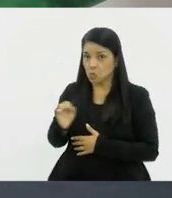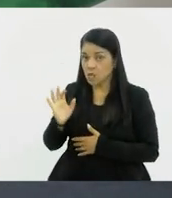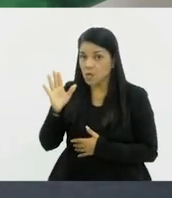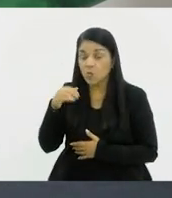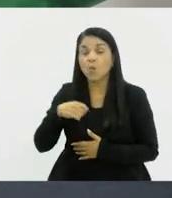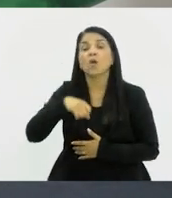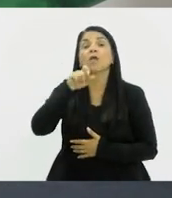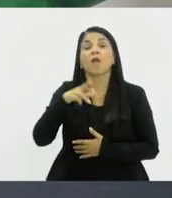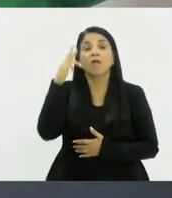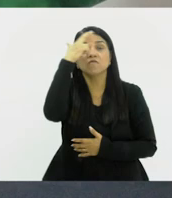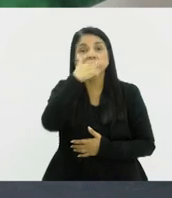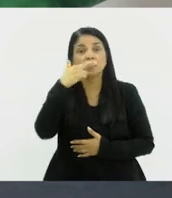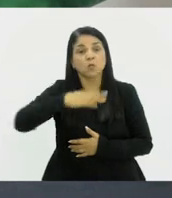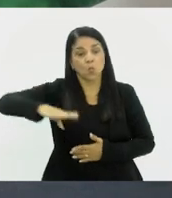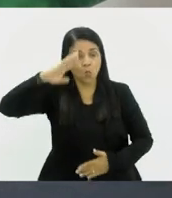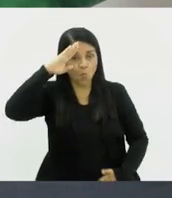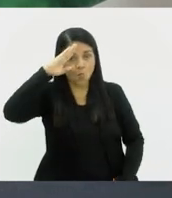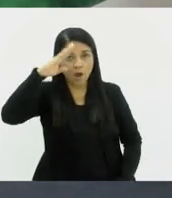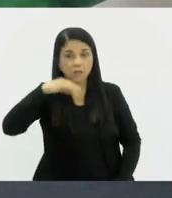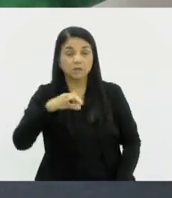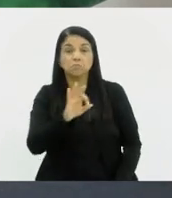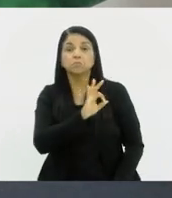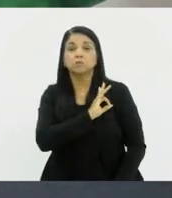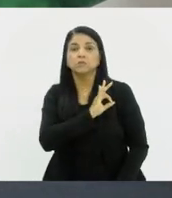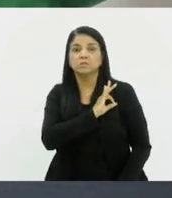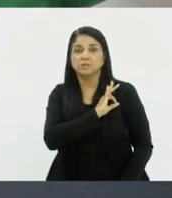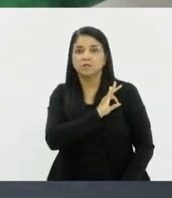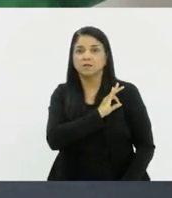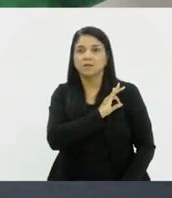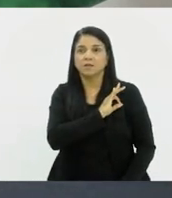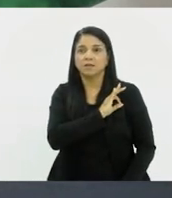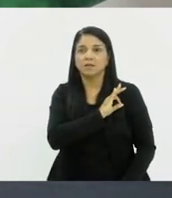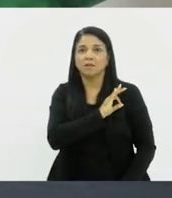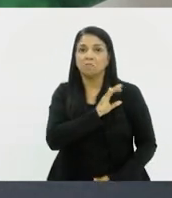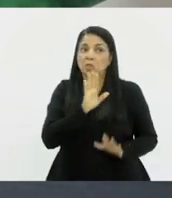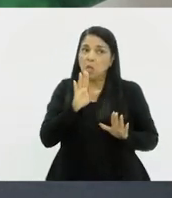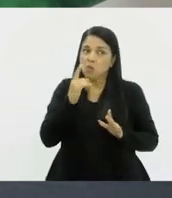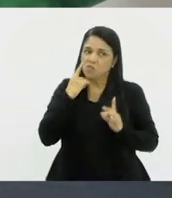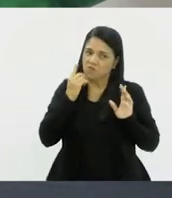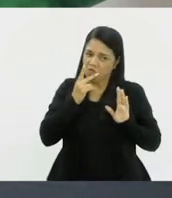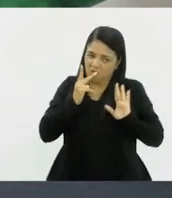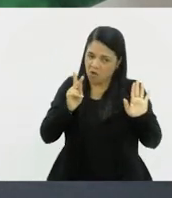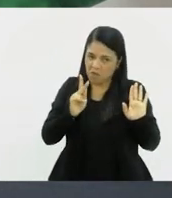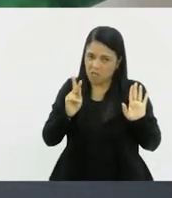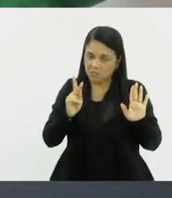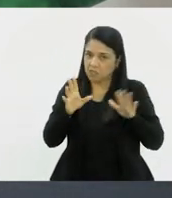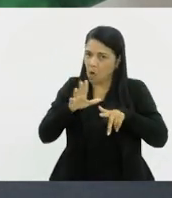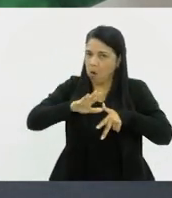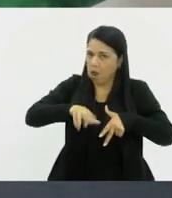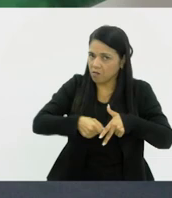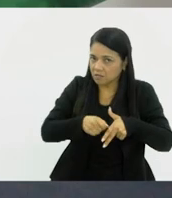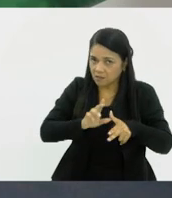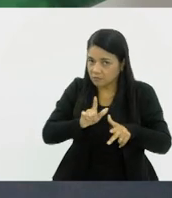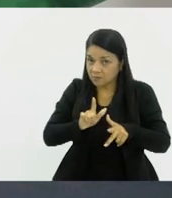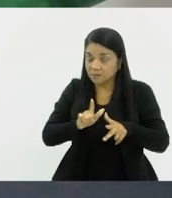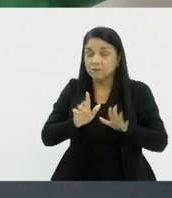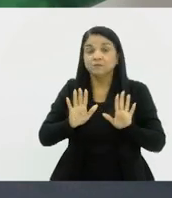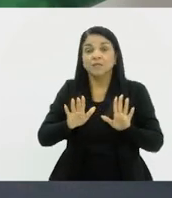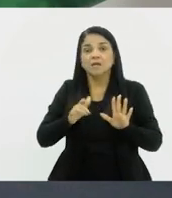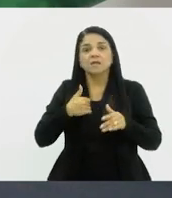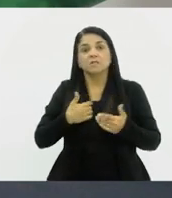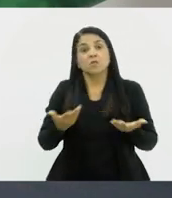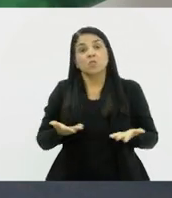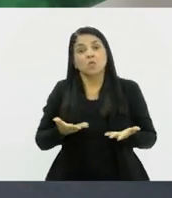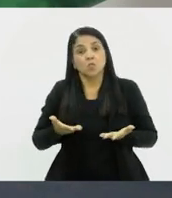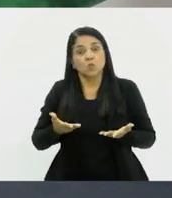época era a guarda e era a polícia não vou nem dizer que poderia ter corrupção mas eu acho que hoje depois